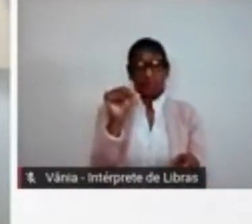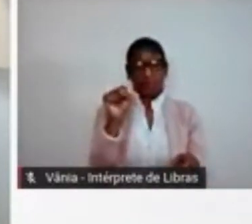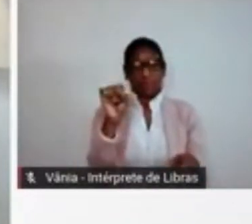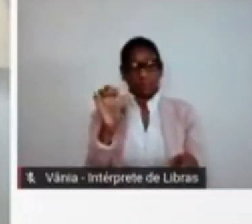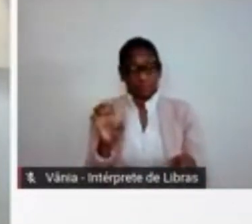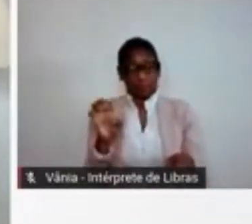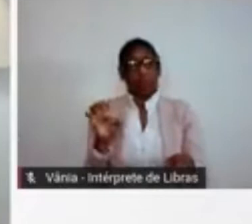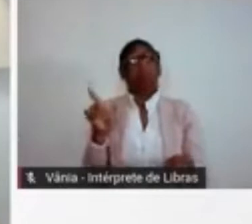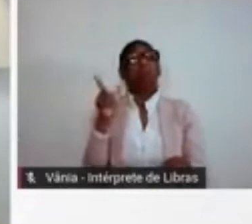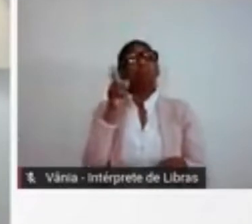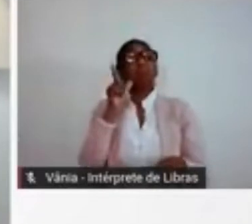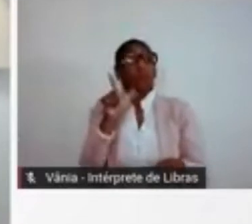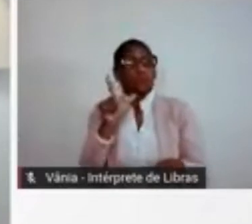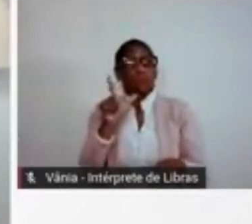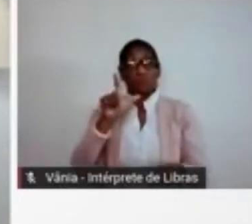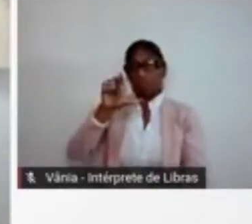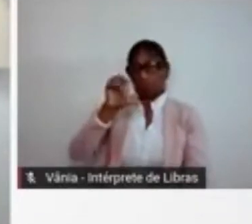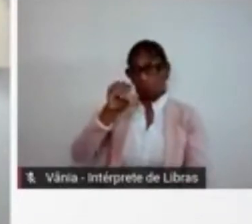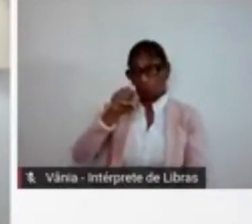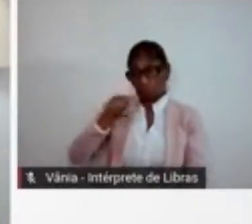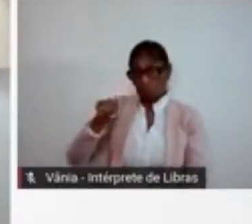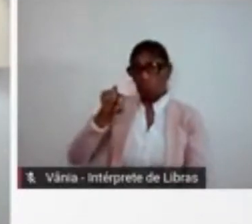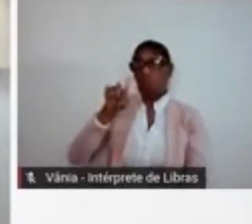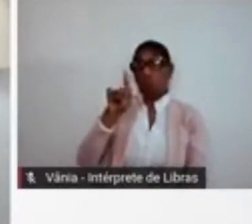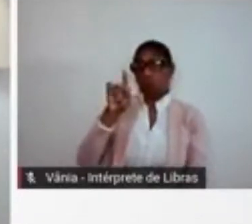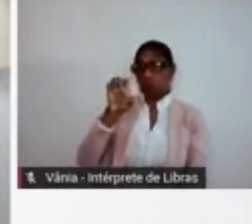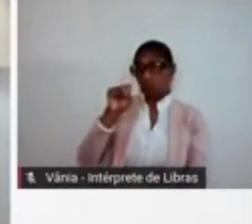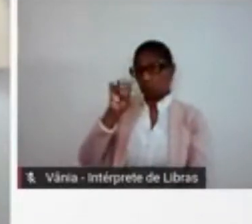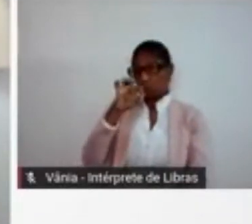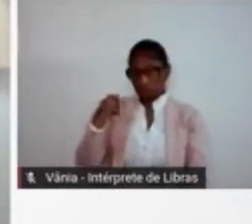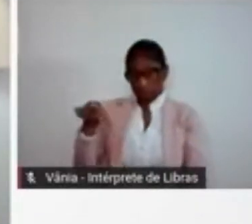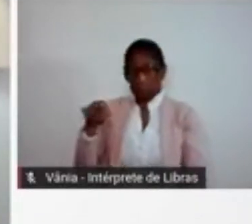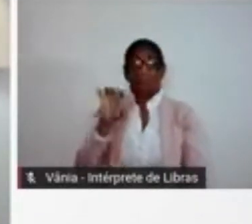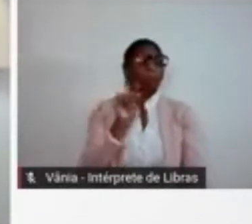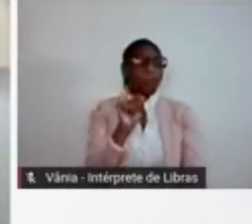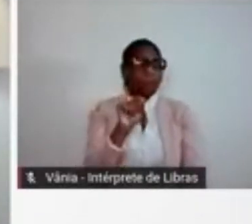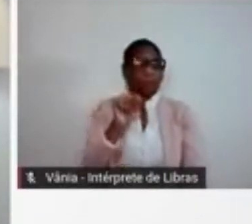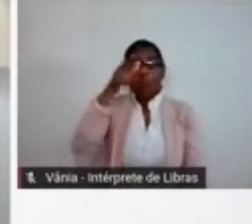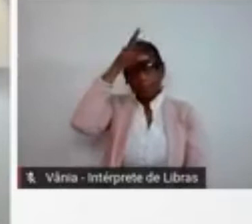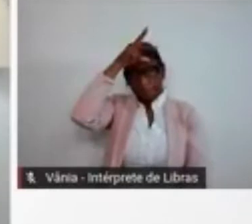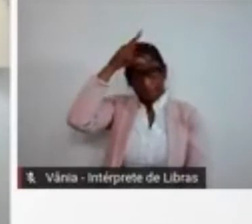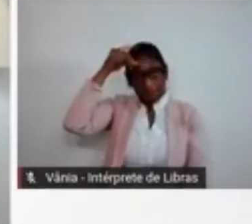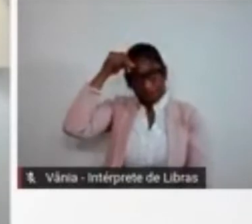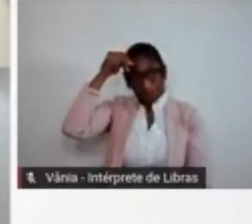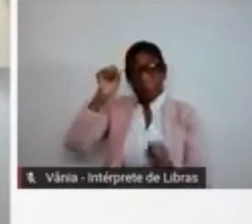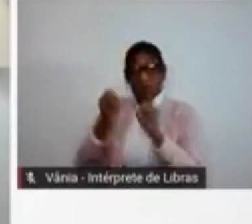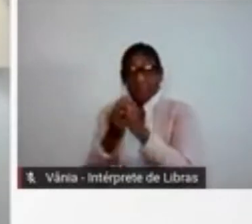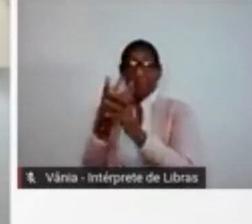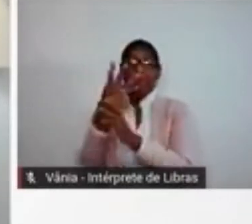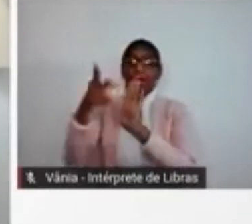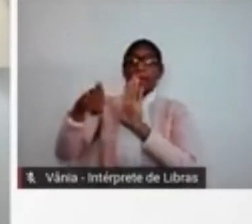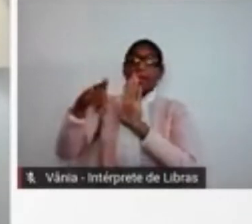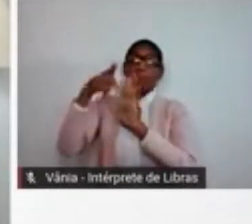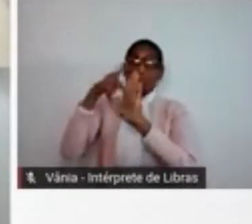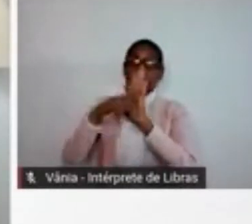ter a cogestão, ou seja, a região ter os seus próprios protocolos em cada uma das bandeiras.